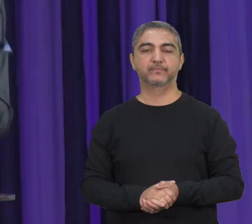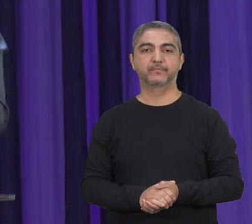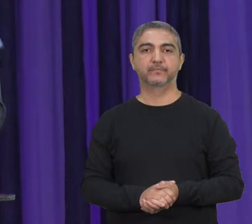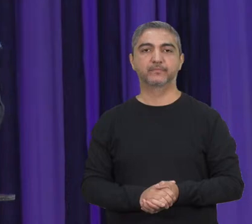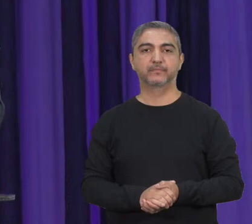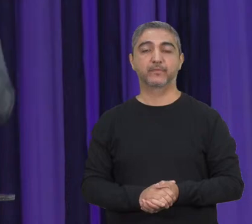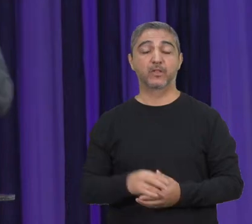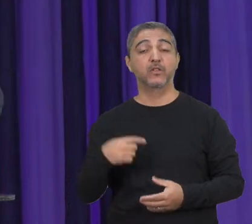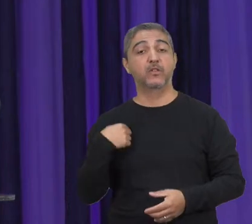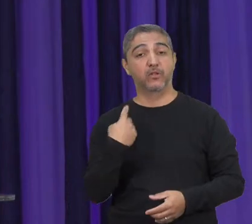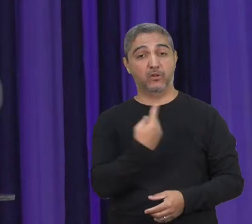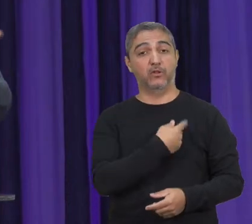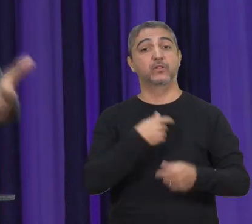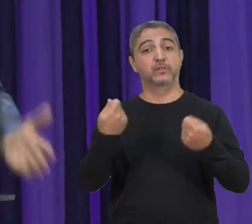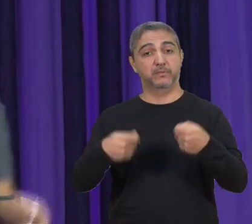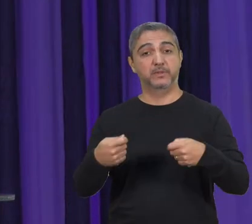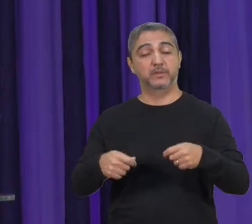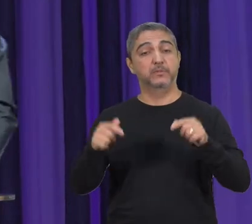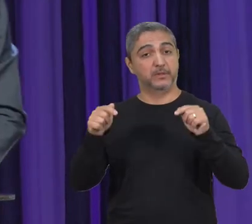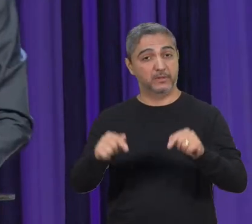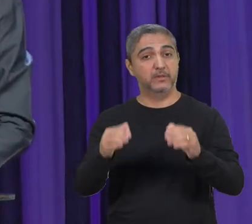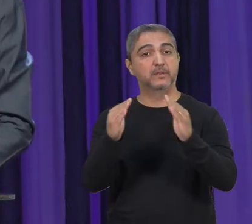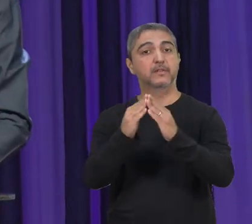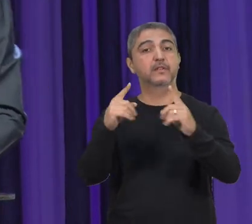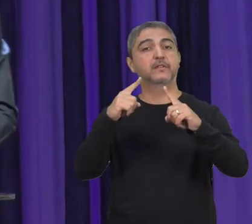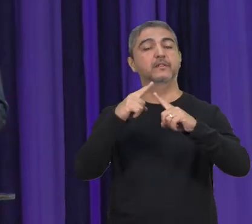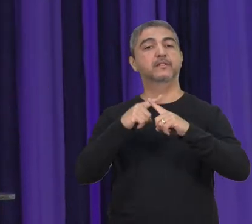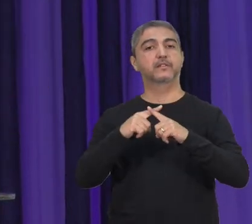na igreja, isso sim é possível.